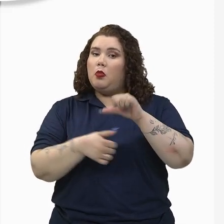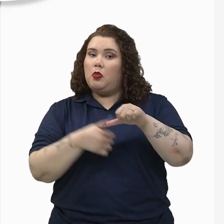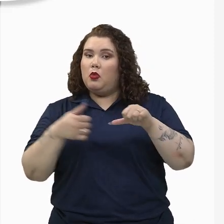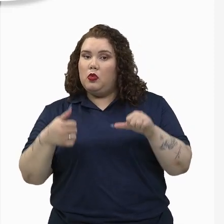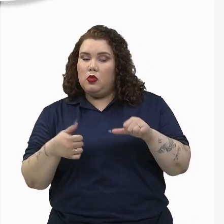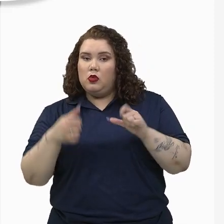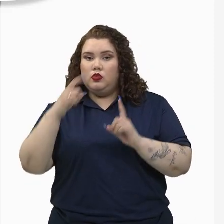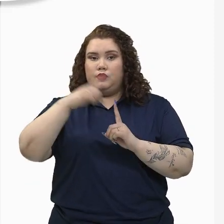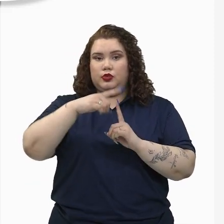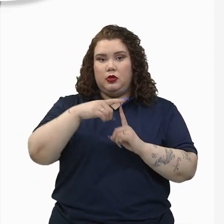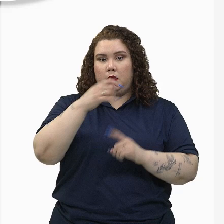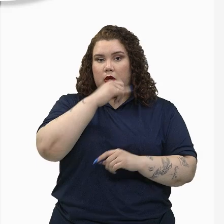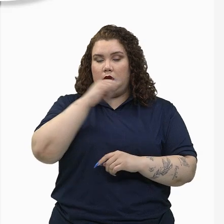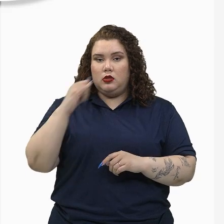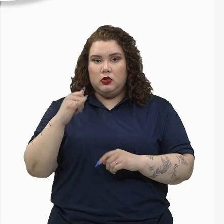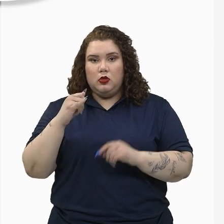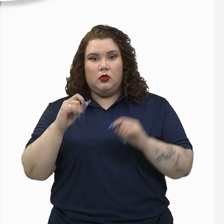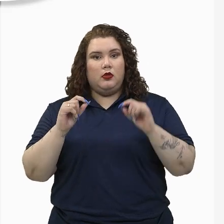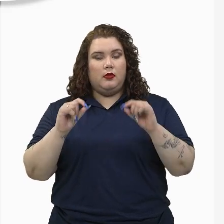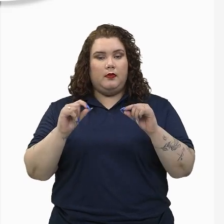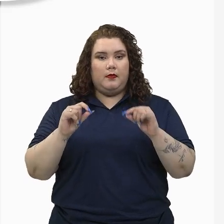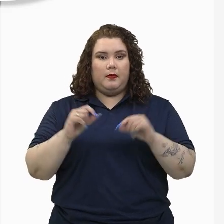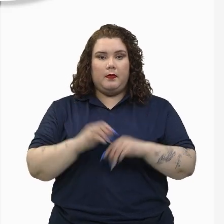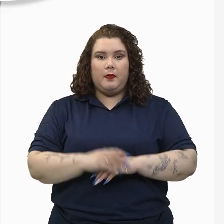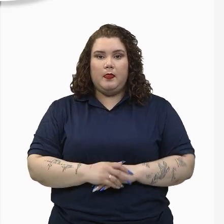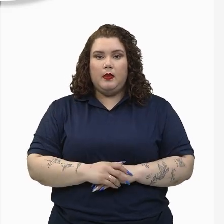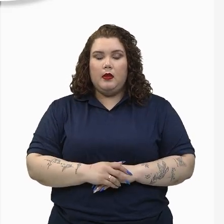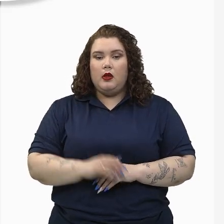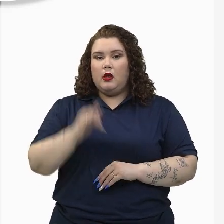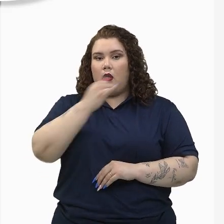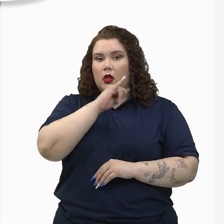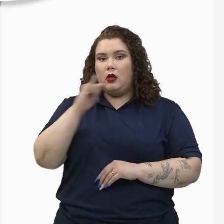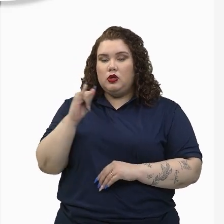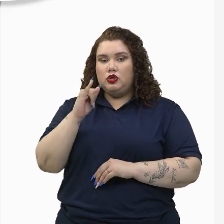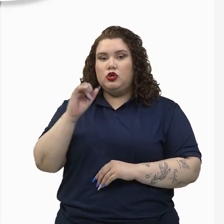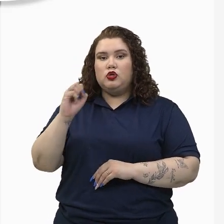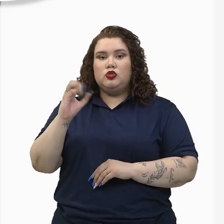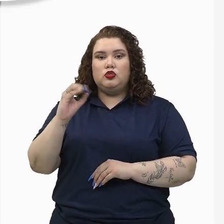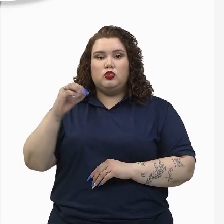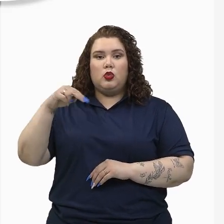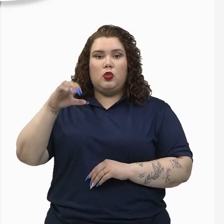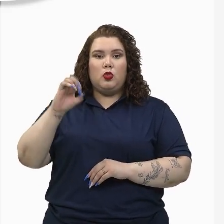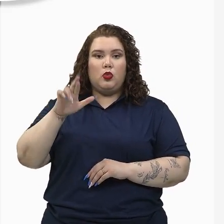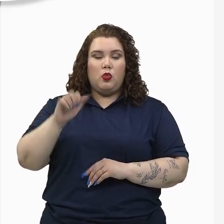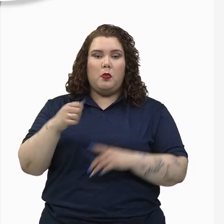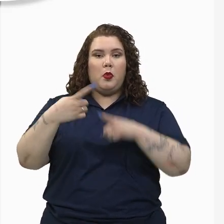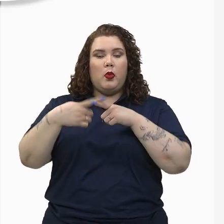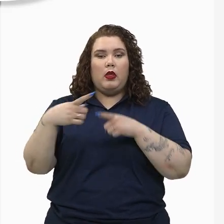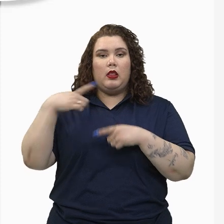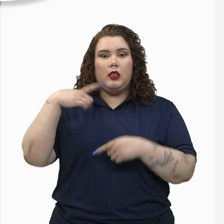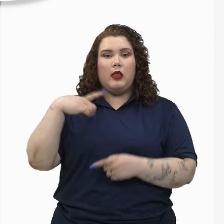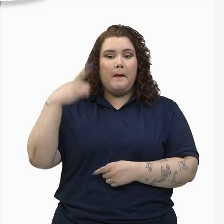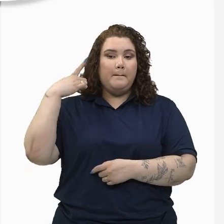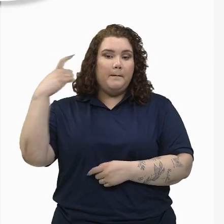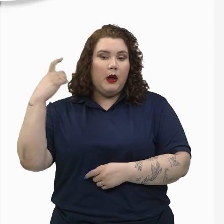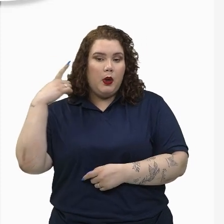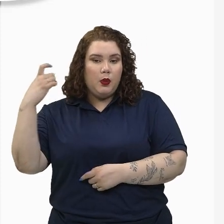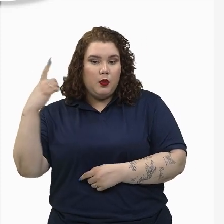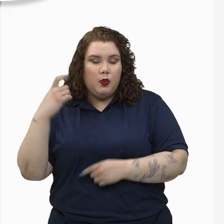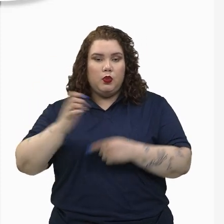uma parte dessa energia é transformada em energia sonora, porque ele faz um certo barulho característico, né, do